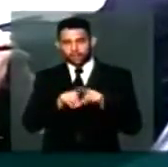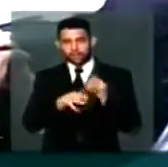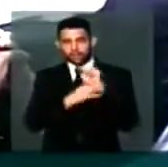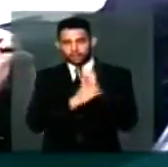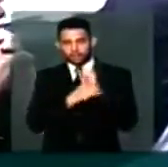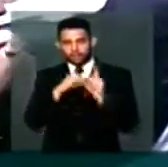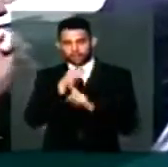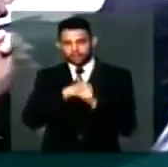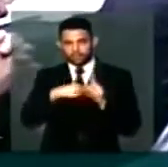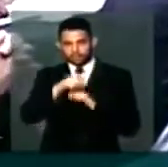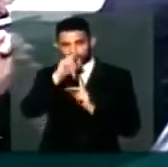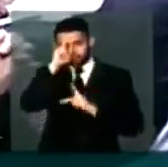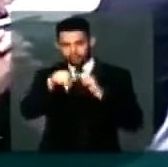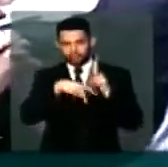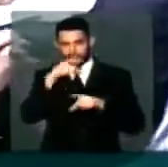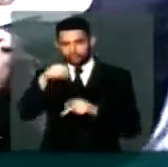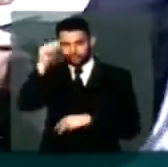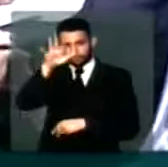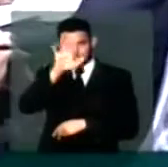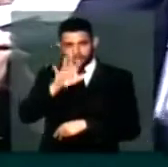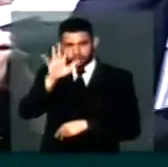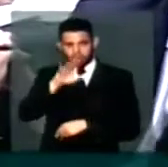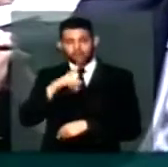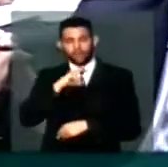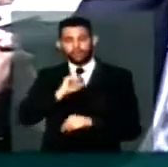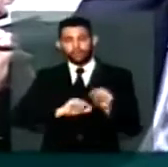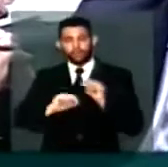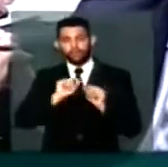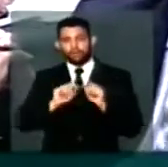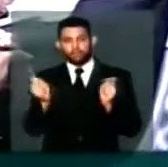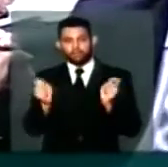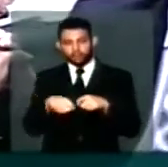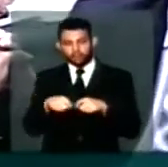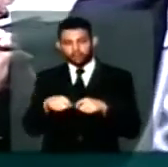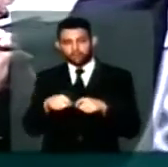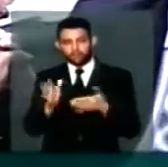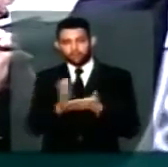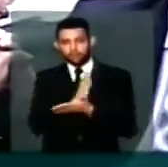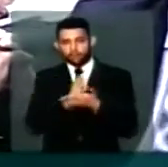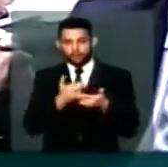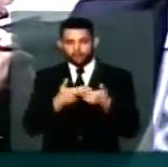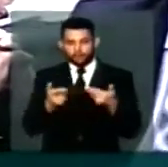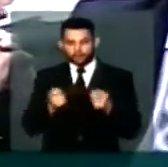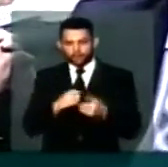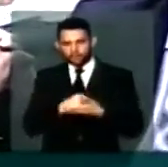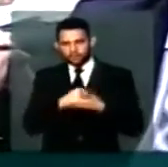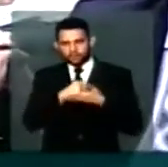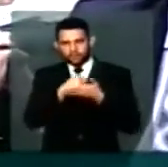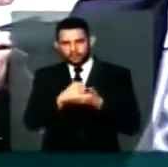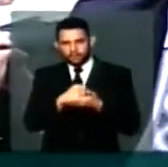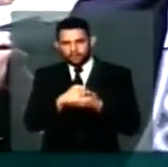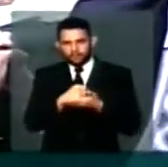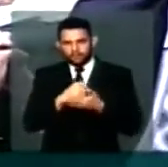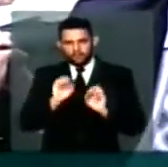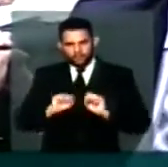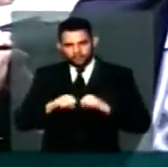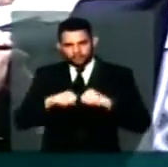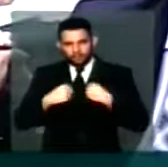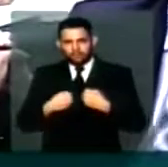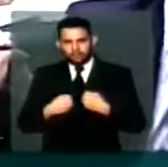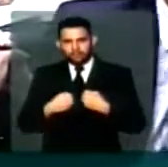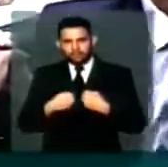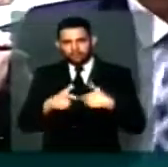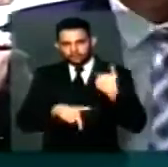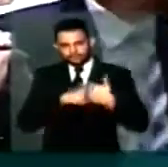Segurança Social do Povo nordestino e que também possa de alguma forma colaborar com o esforço